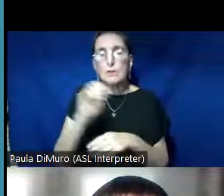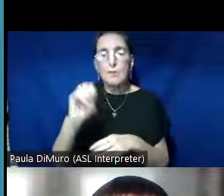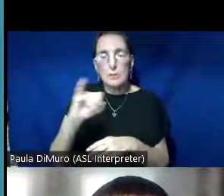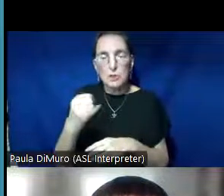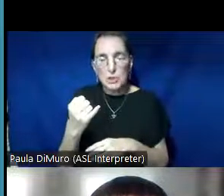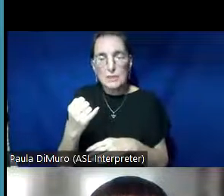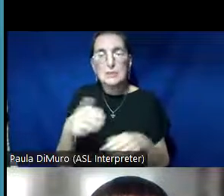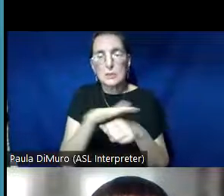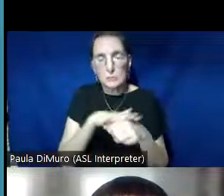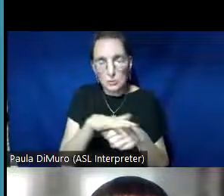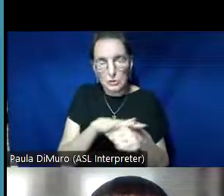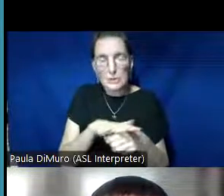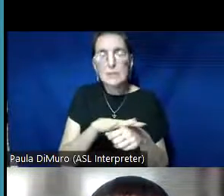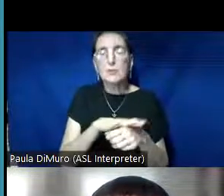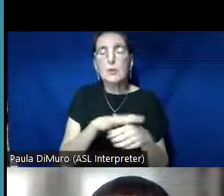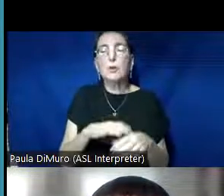financiamento adicional,